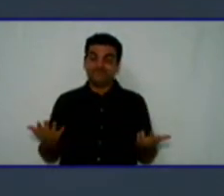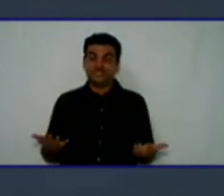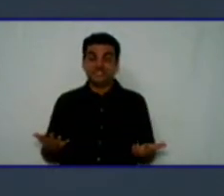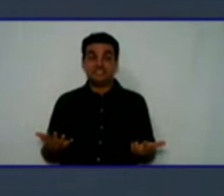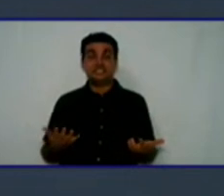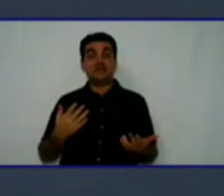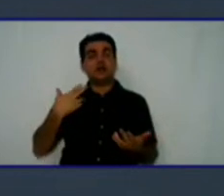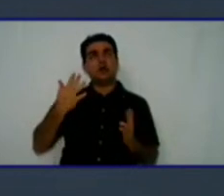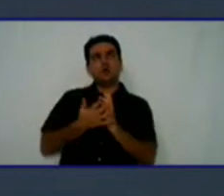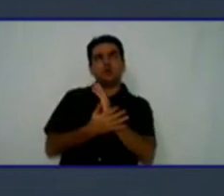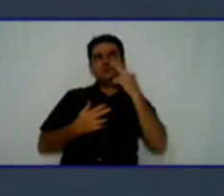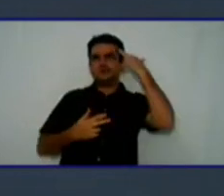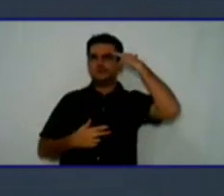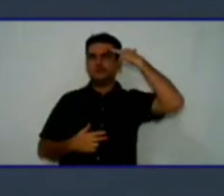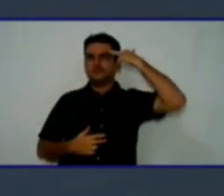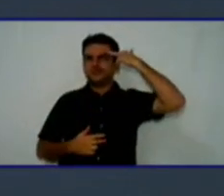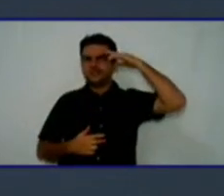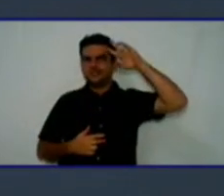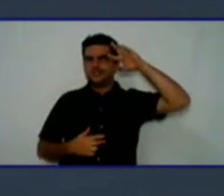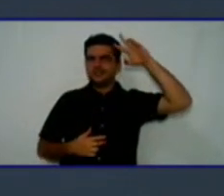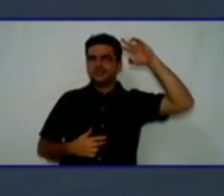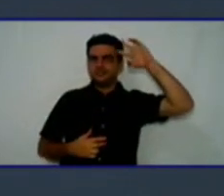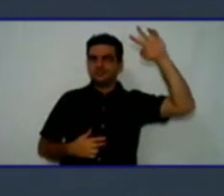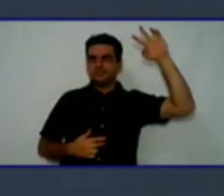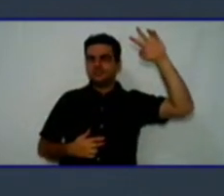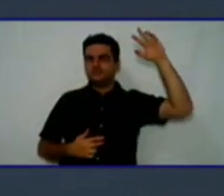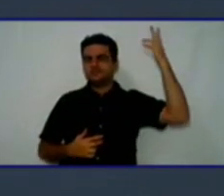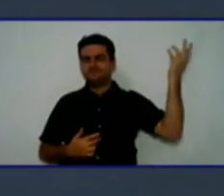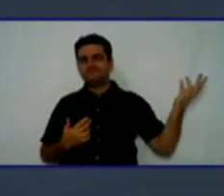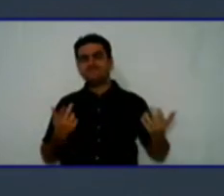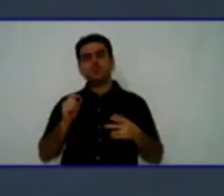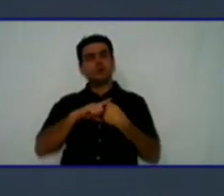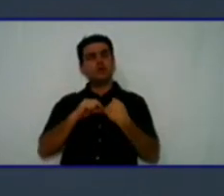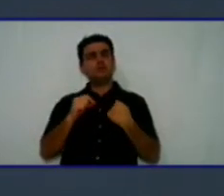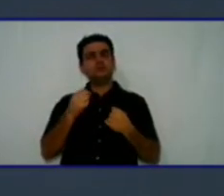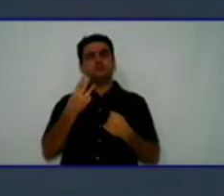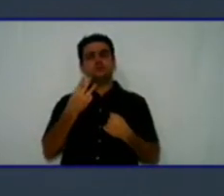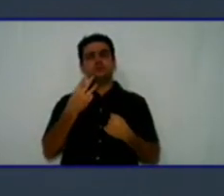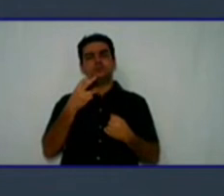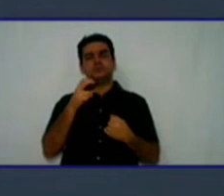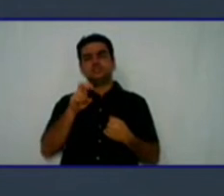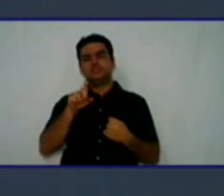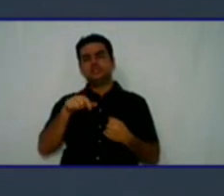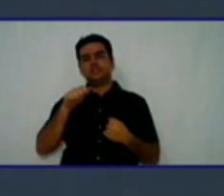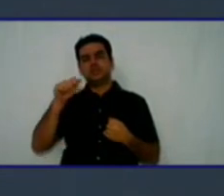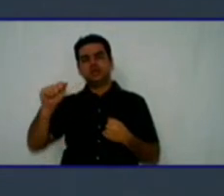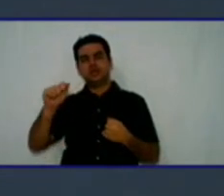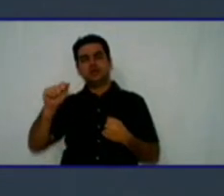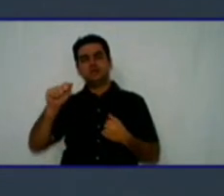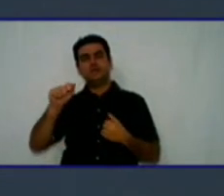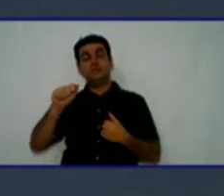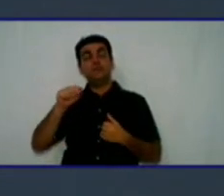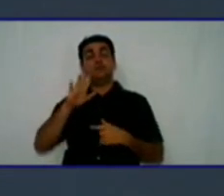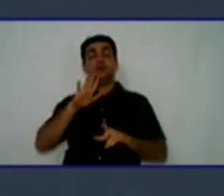hipóteses fáticas que se subsumem ao artigo 36A da conhecida